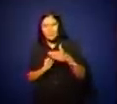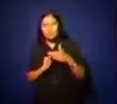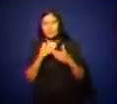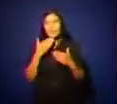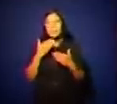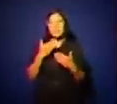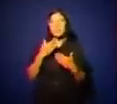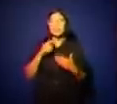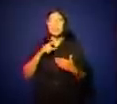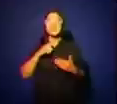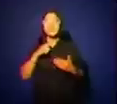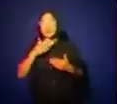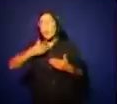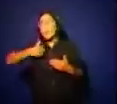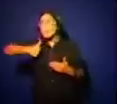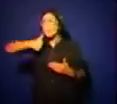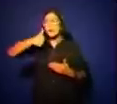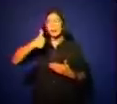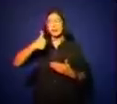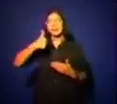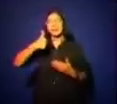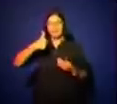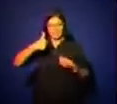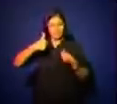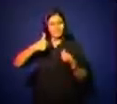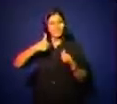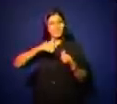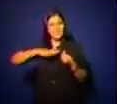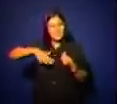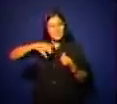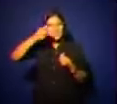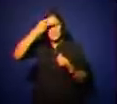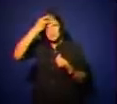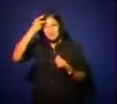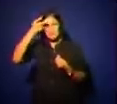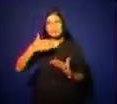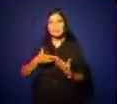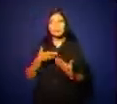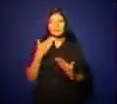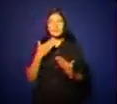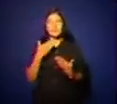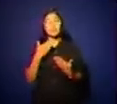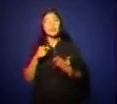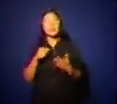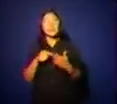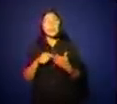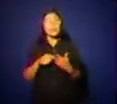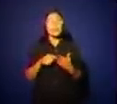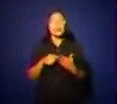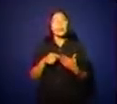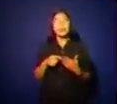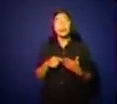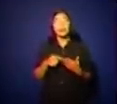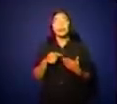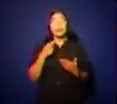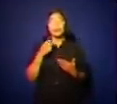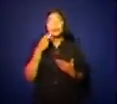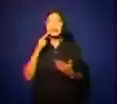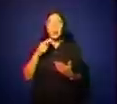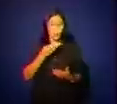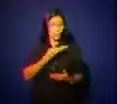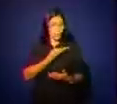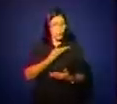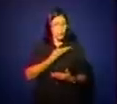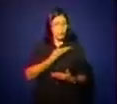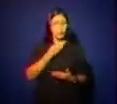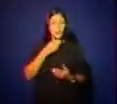gera uma melhoria na vida das pessoas e aí eu acho que eu mencioná o exemplo do Peru que é muito importante porque o Rule lá é meu colega ele